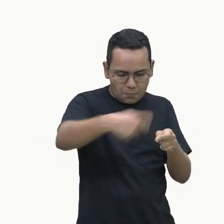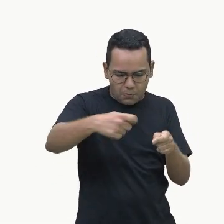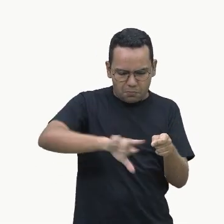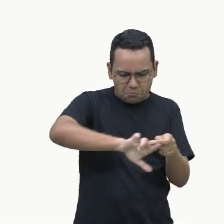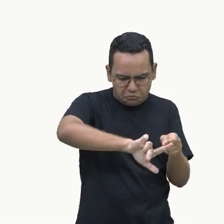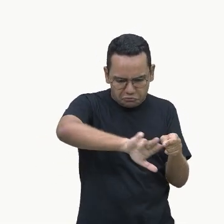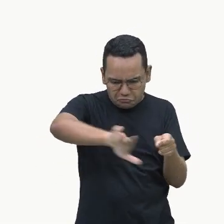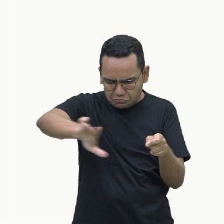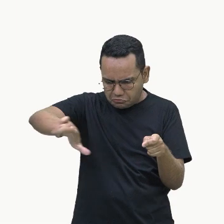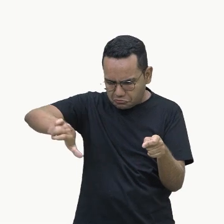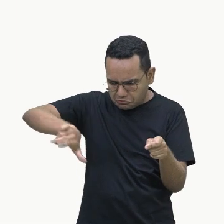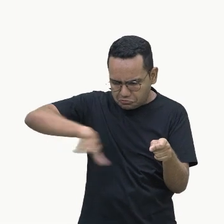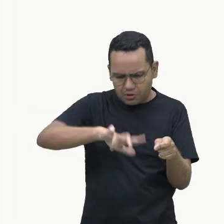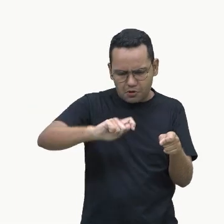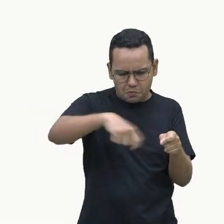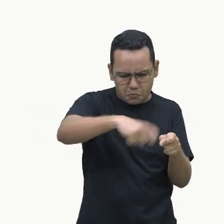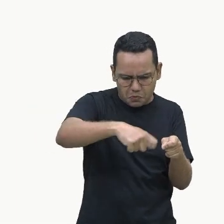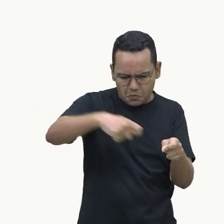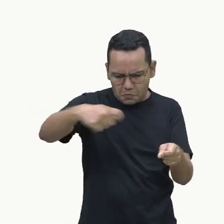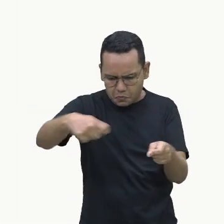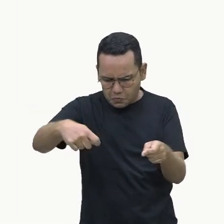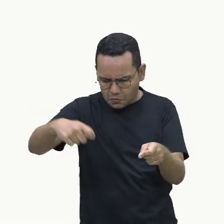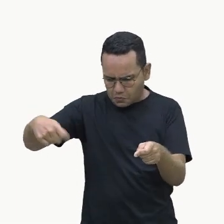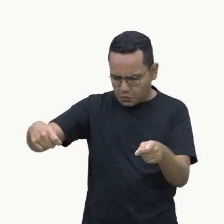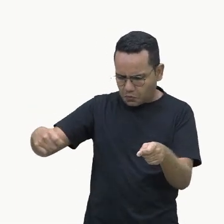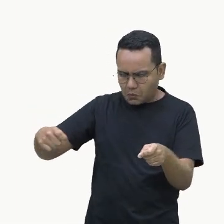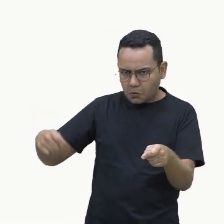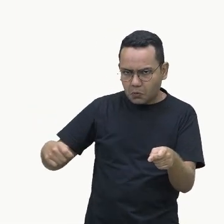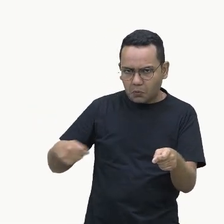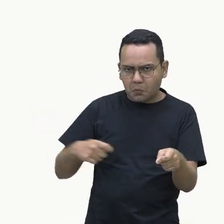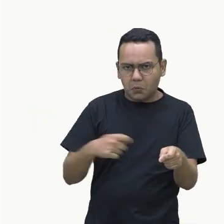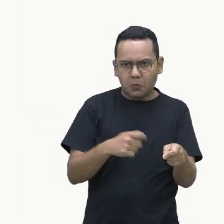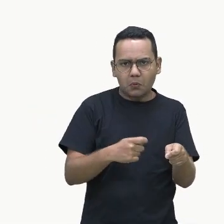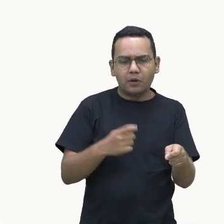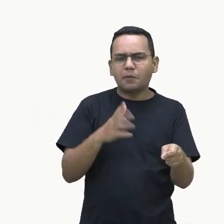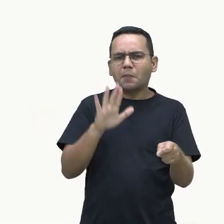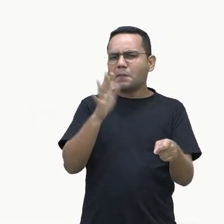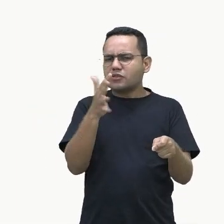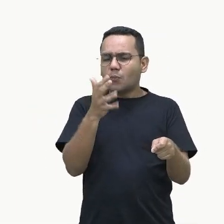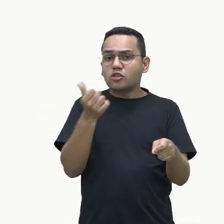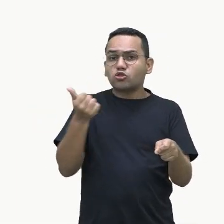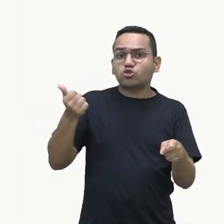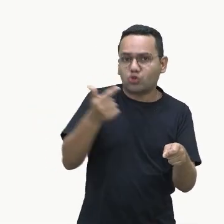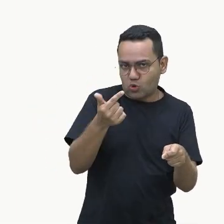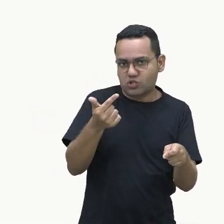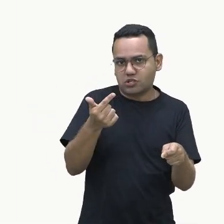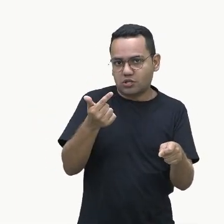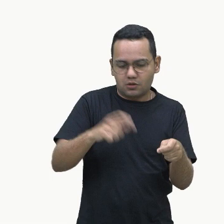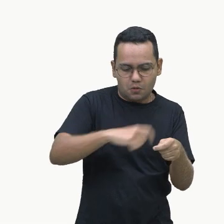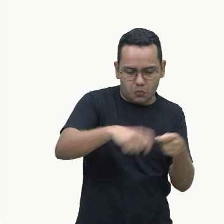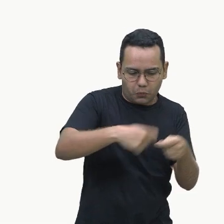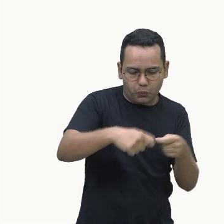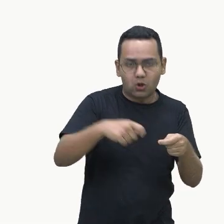Tá? Mais especificamente, eles fizeram 12 nós.